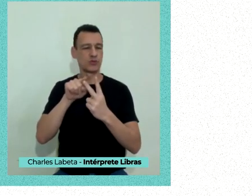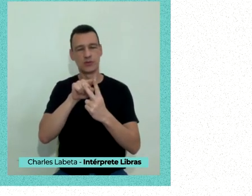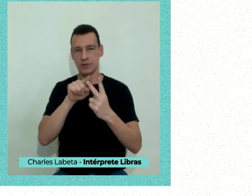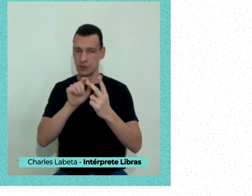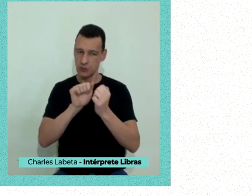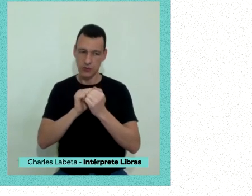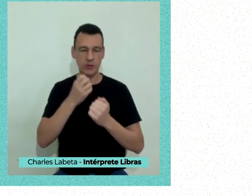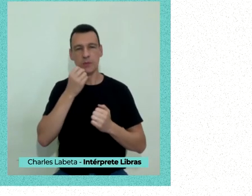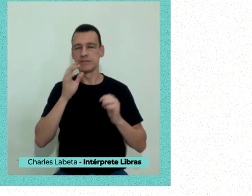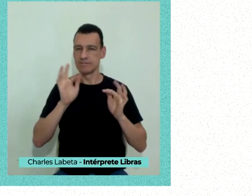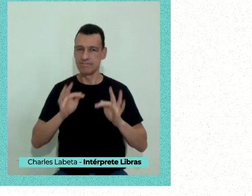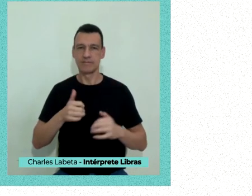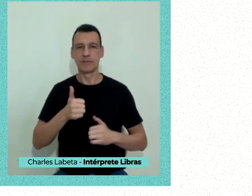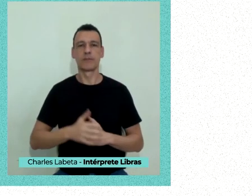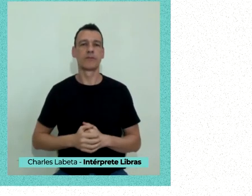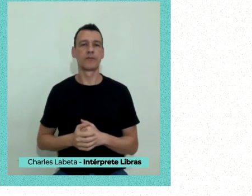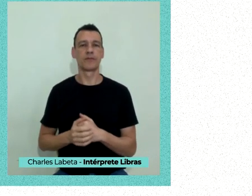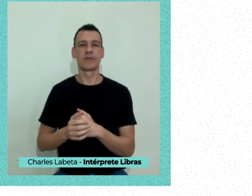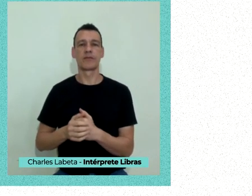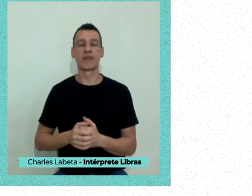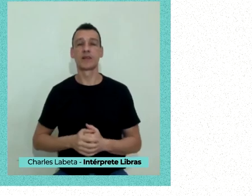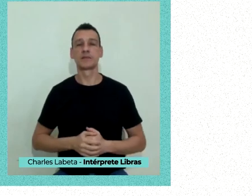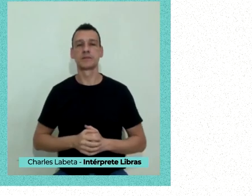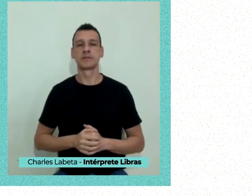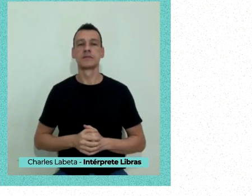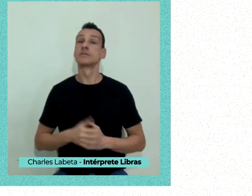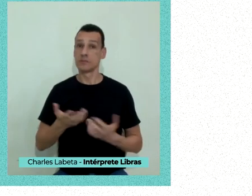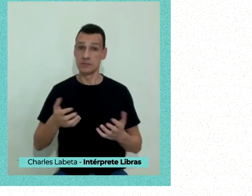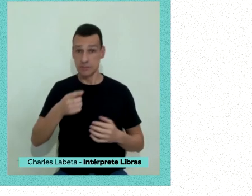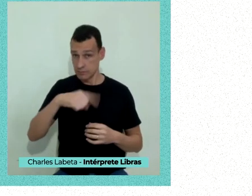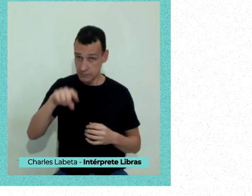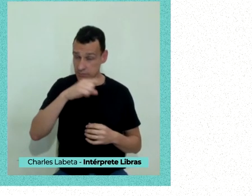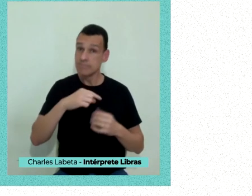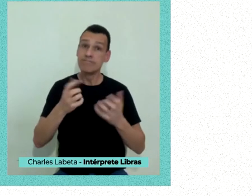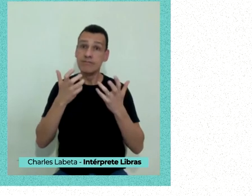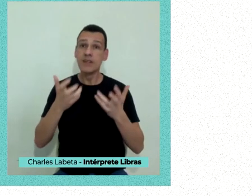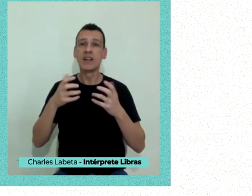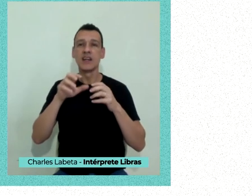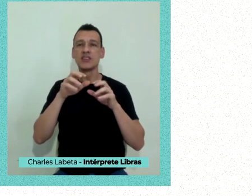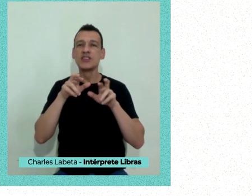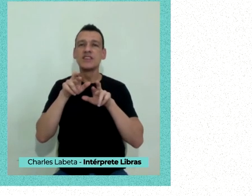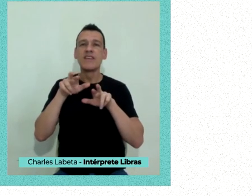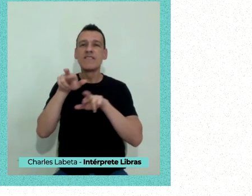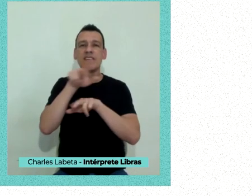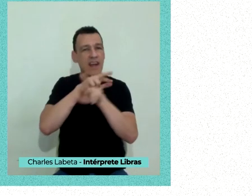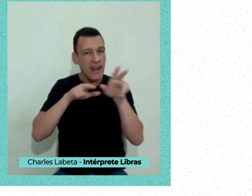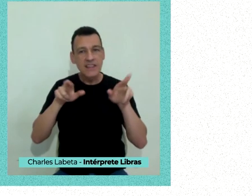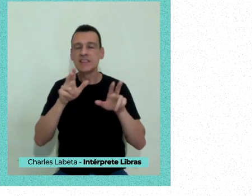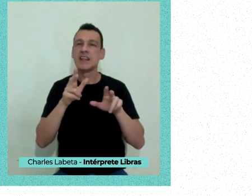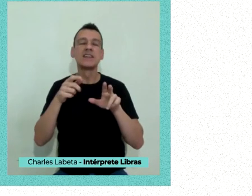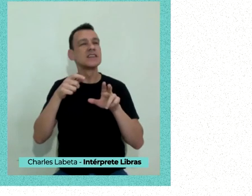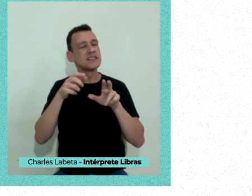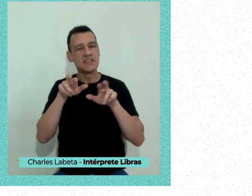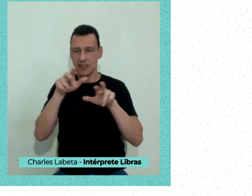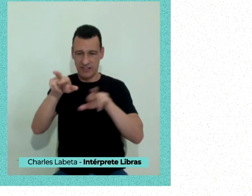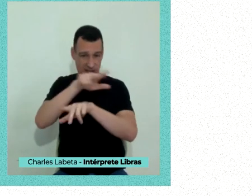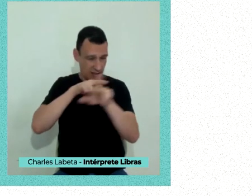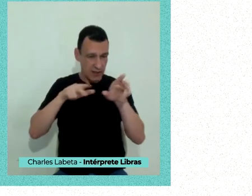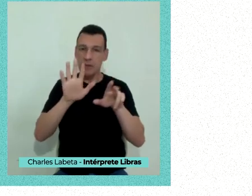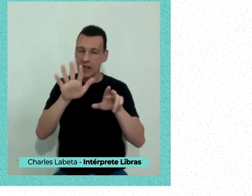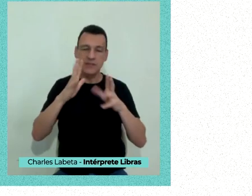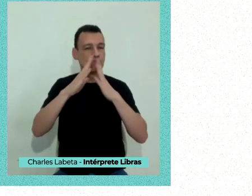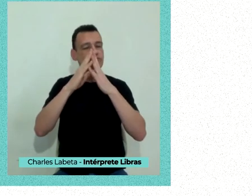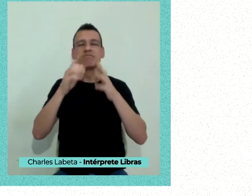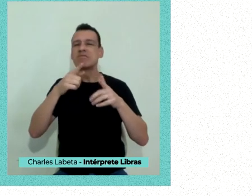nosso compromisso é com a valorização das diferenças e com a eliminação de vários tipos de barreiras,